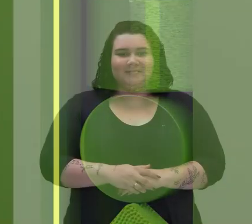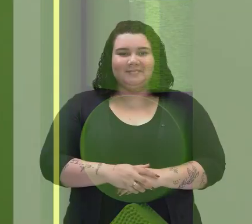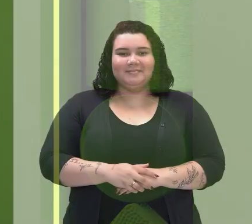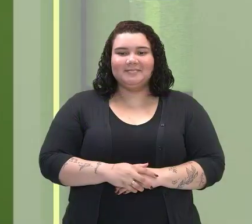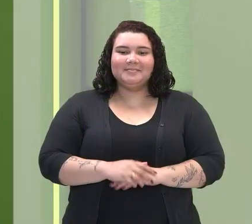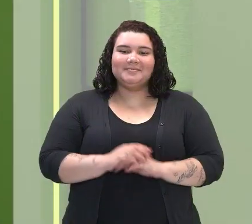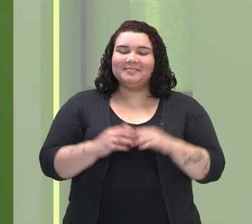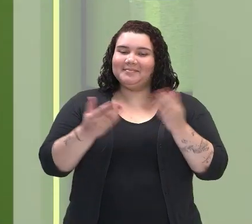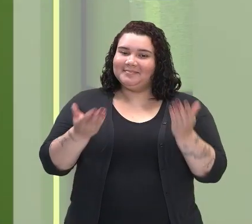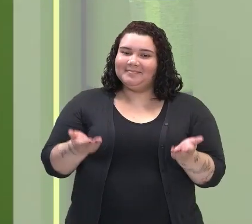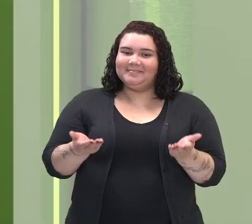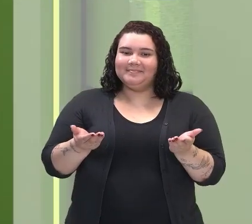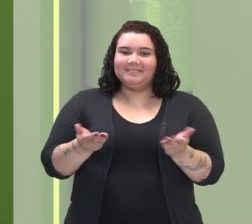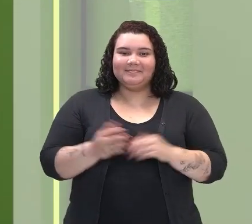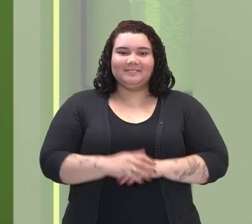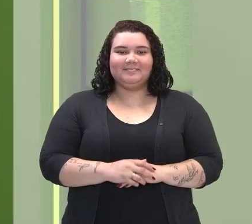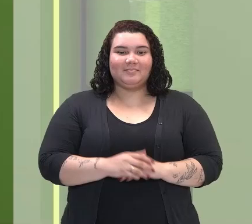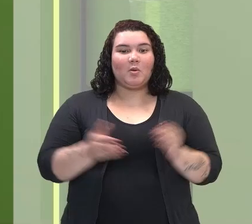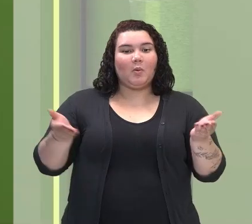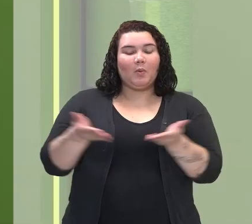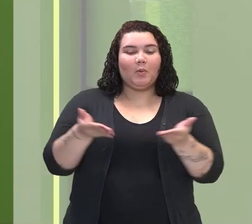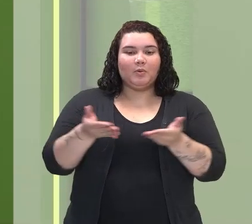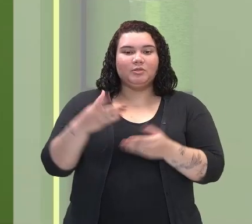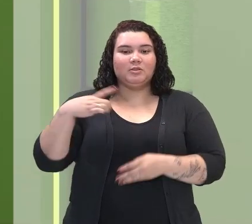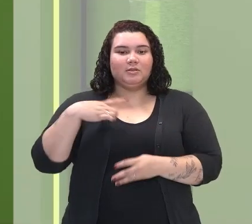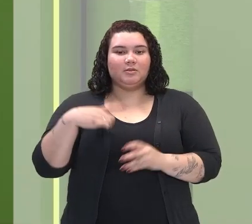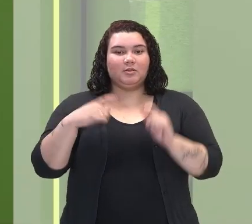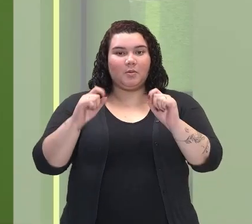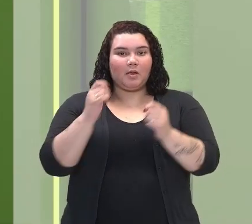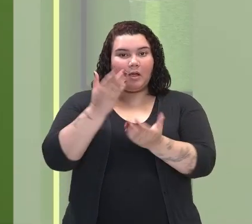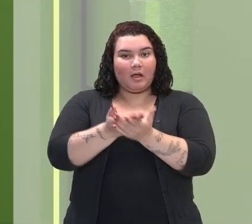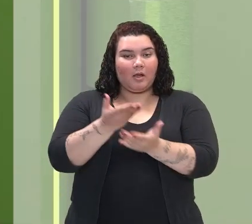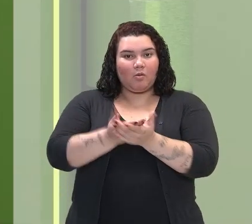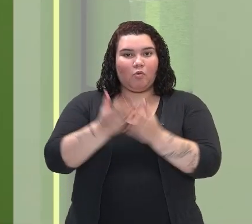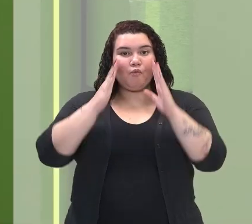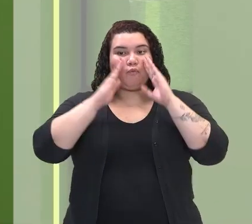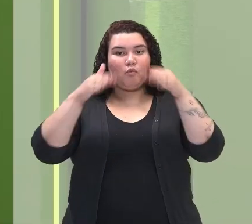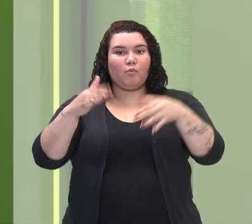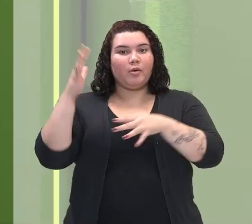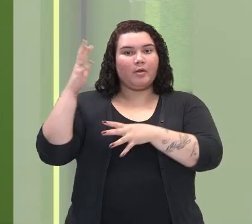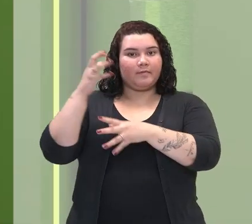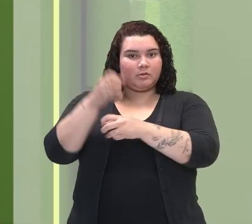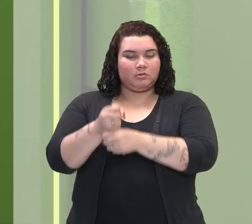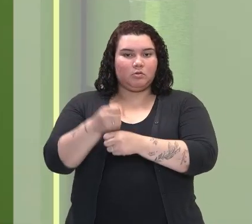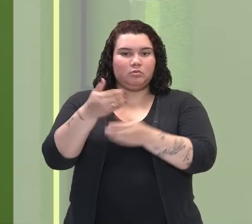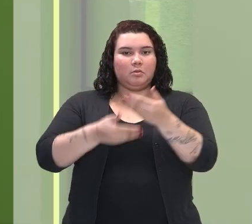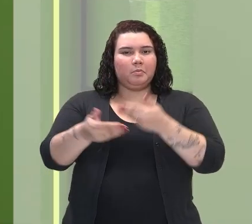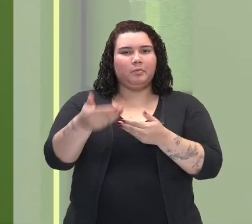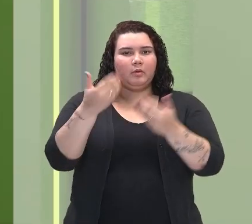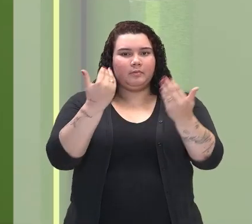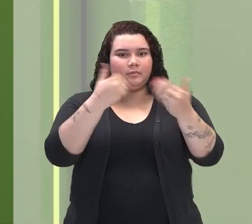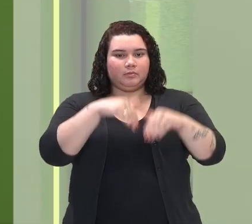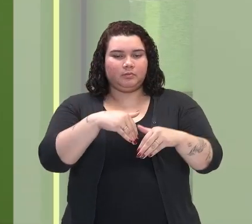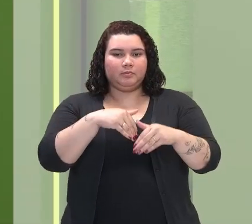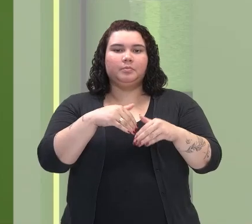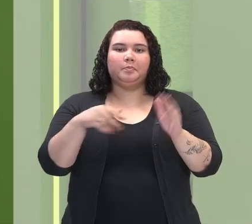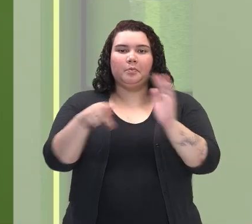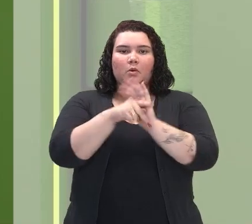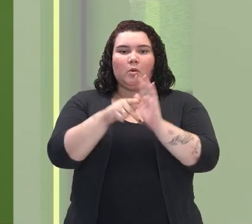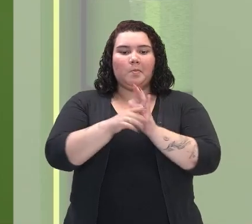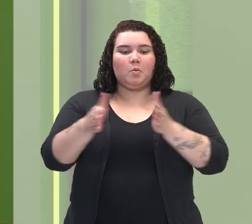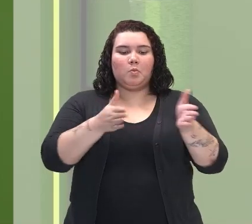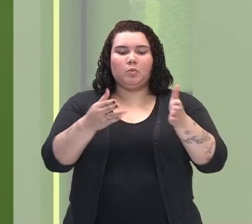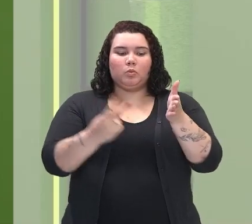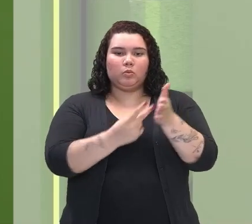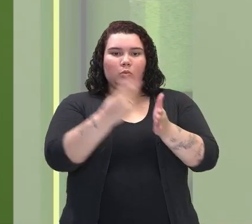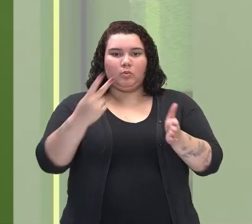Muito bem, pessoal. Hoje nós teremos a nossa aula de revisão e avaliação para a nossa unidade número 2. Estamos